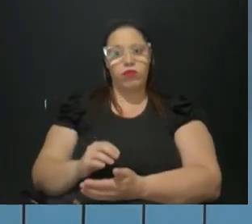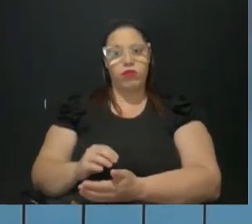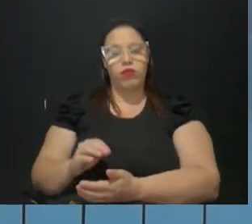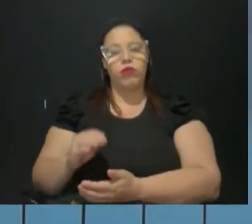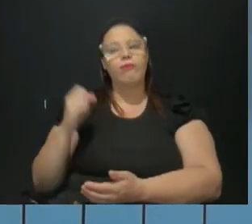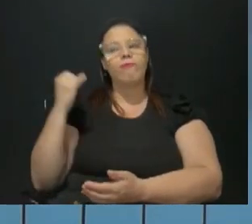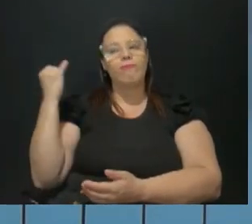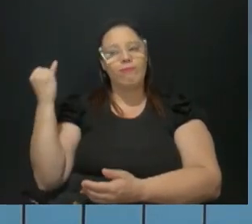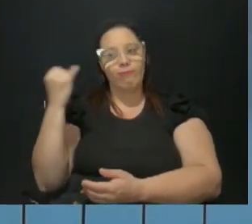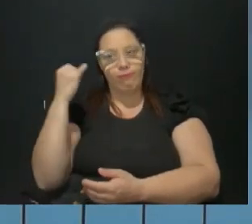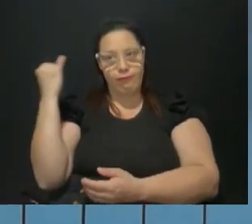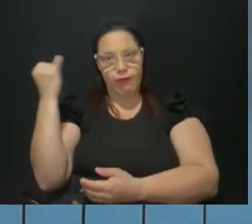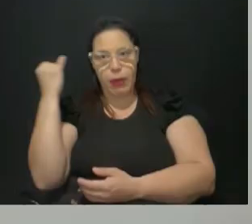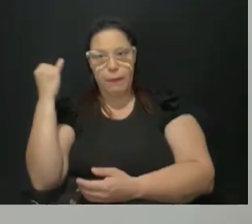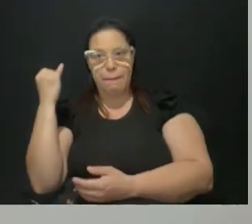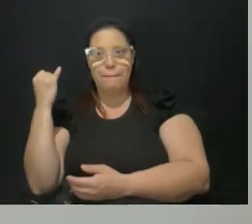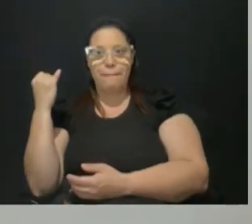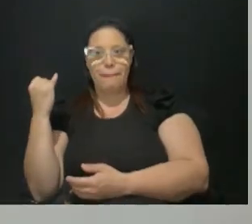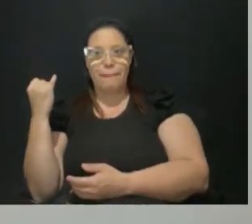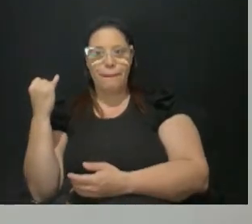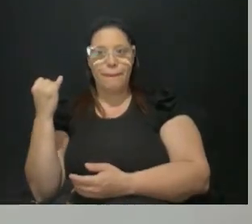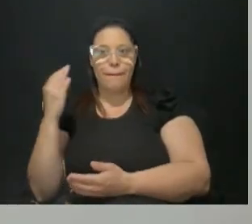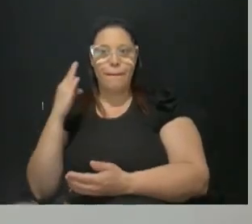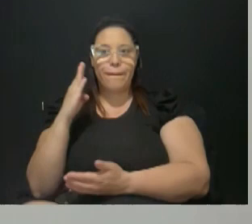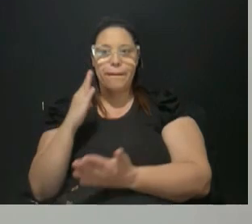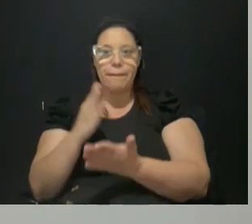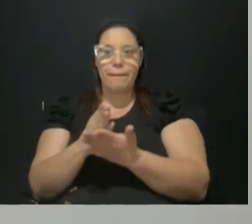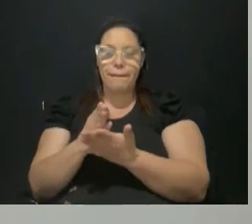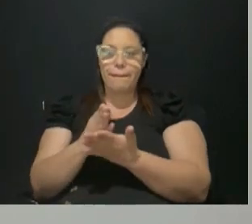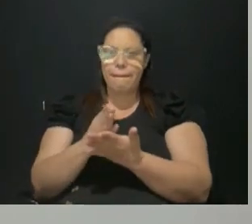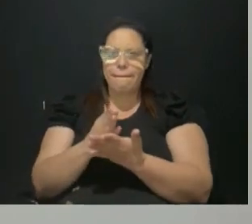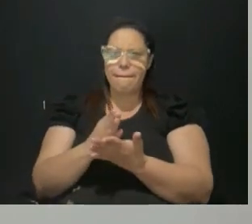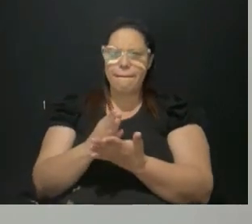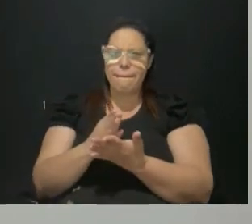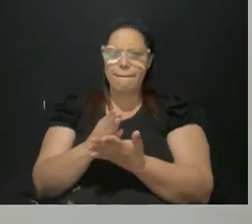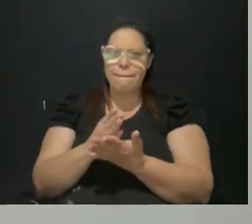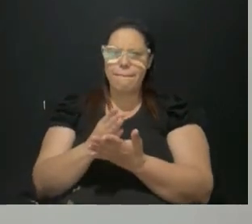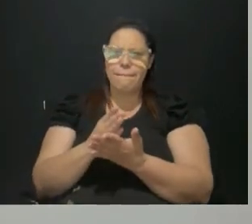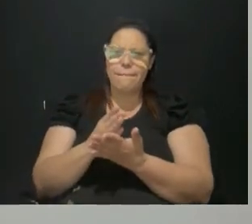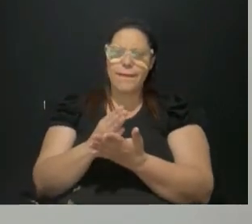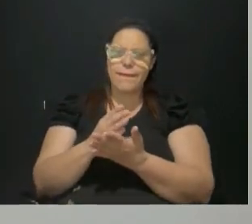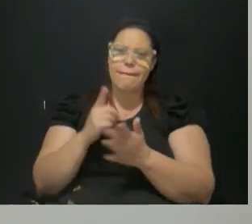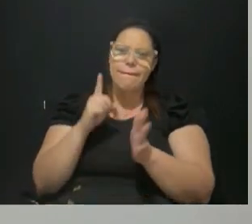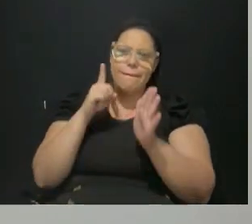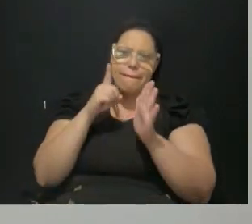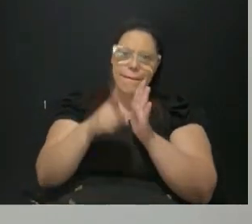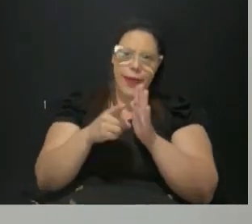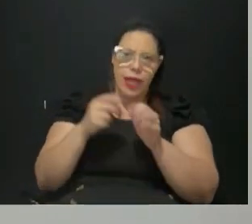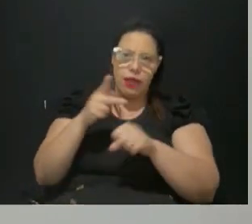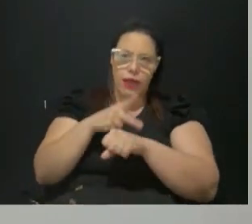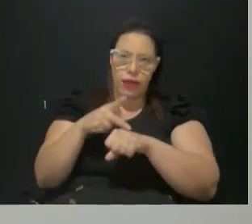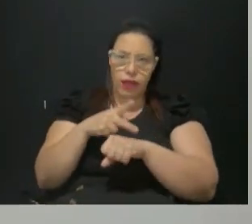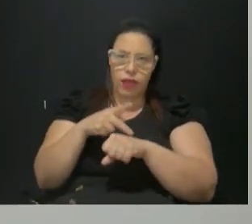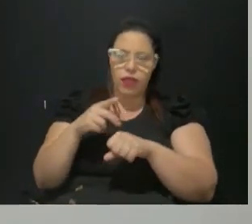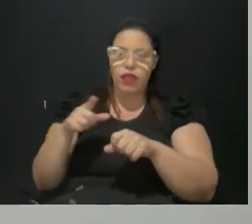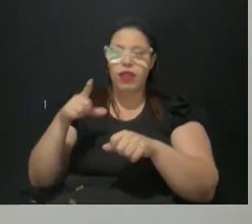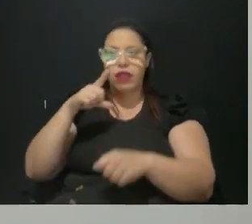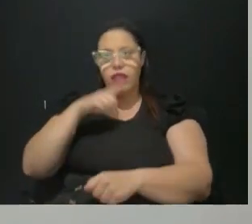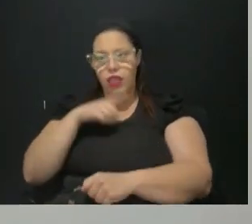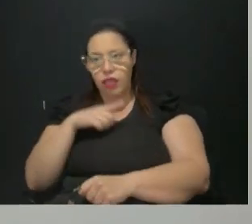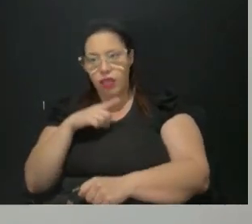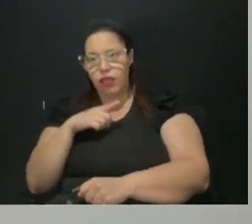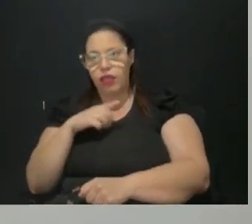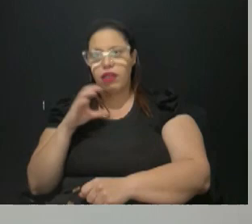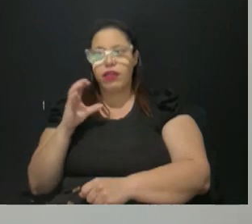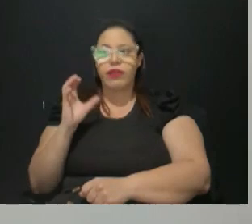É muito importante, porque daí há todo um reforço em relação aos casos suspeitos, aos países que estão tendo a transmissão, né,